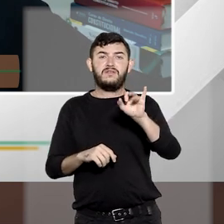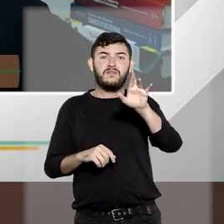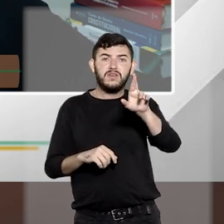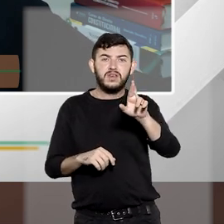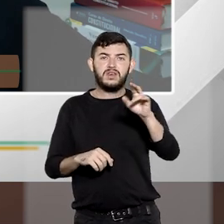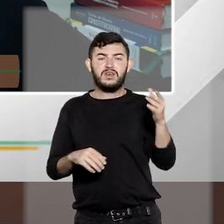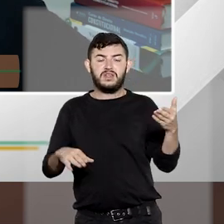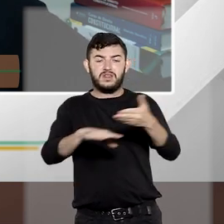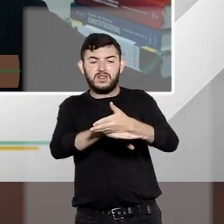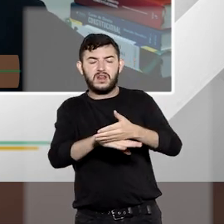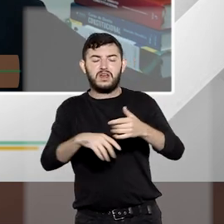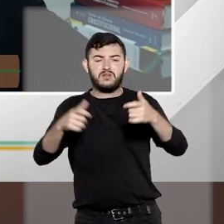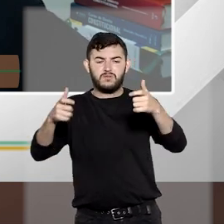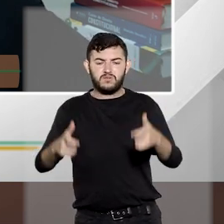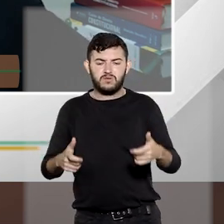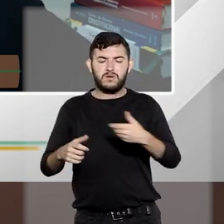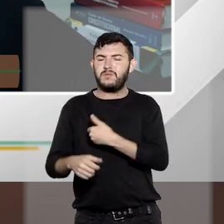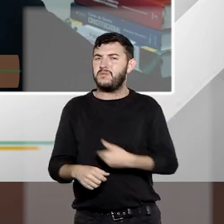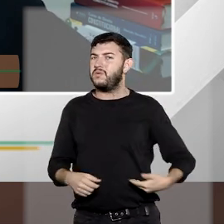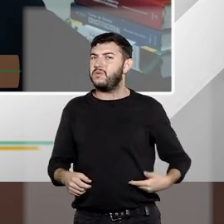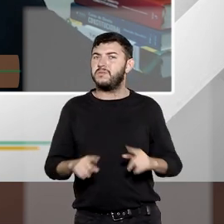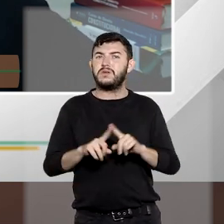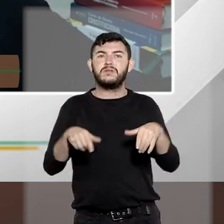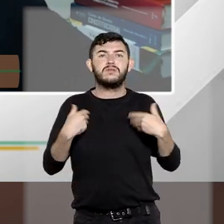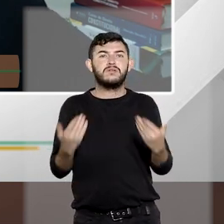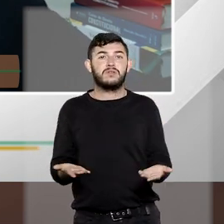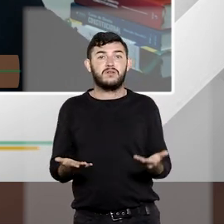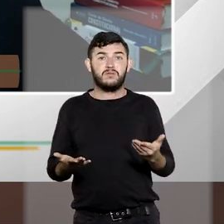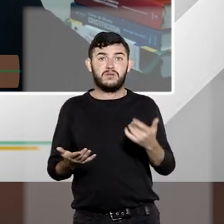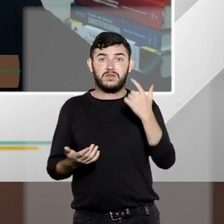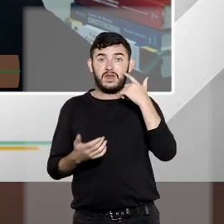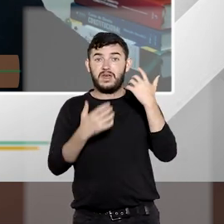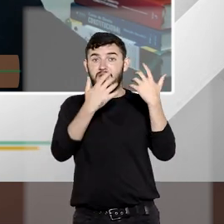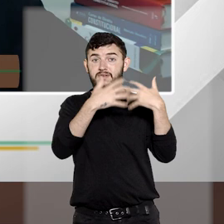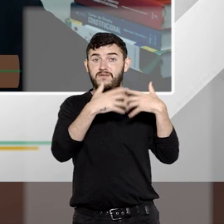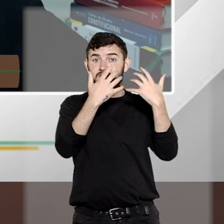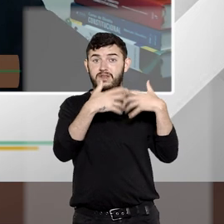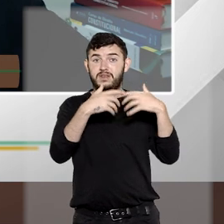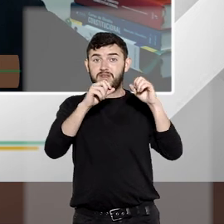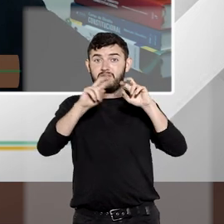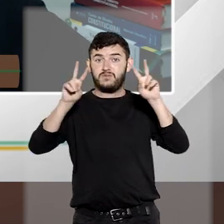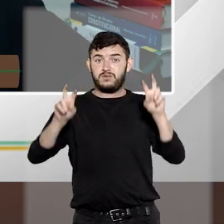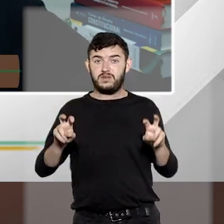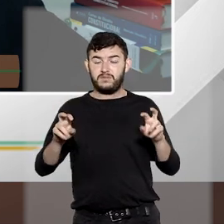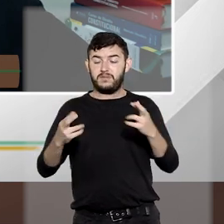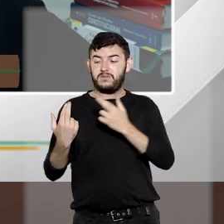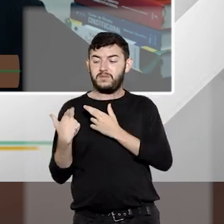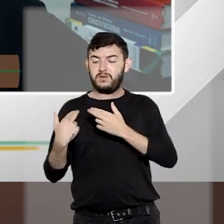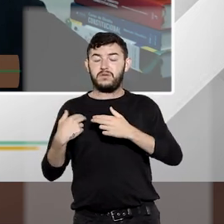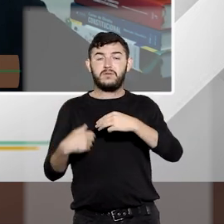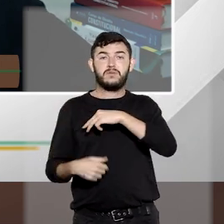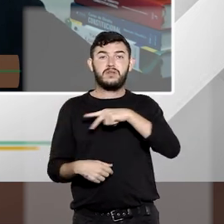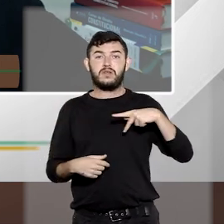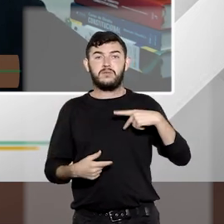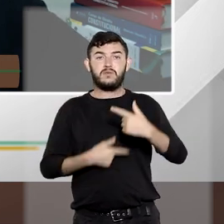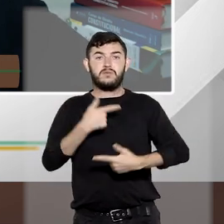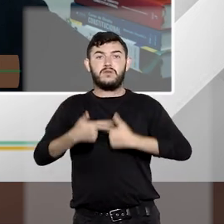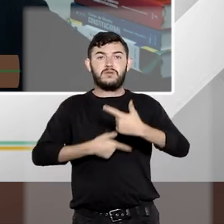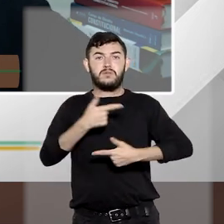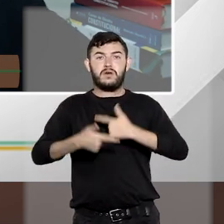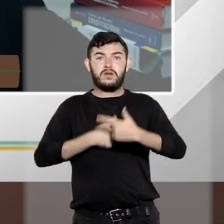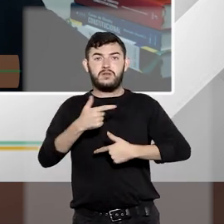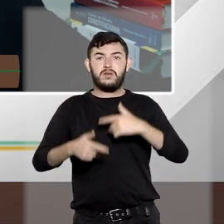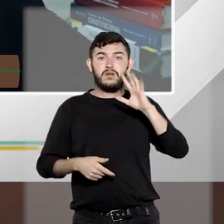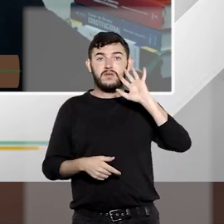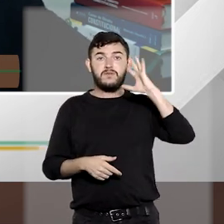né? É um absurdo. Então, fica aí essa reflexão, né, acerca do dever do Ministério Público, pensando nos efeitos, né? Não é